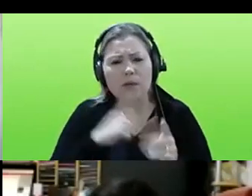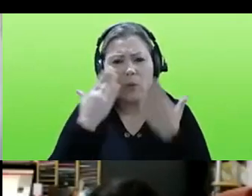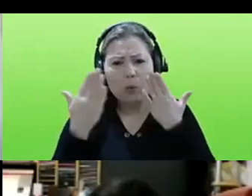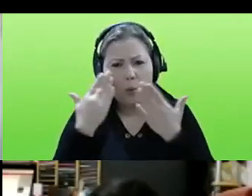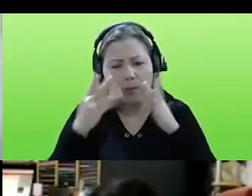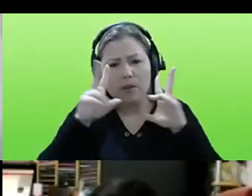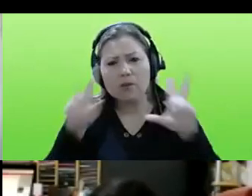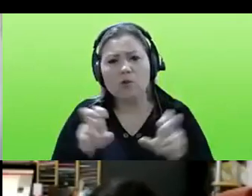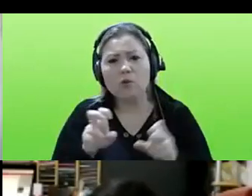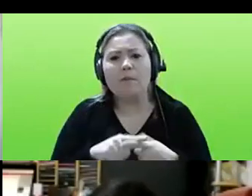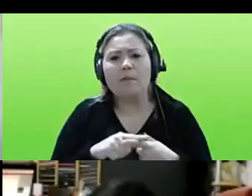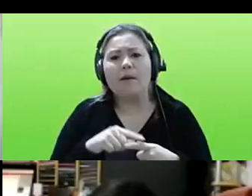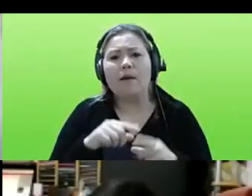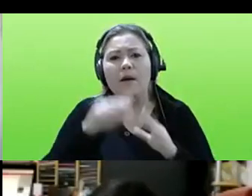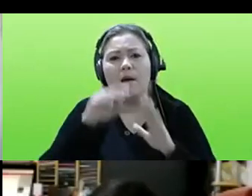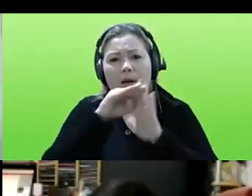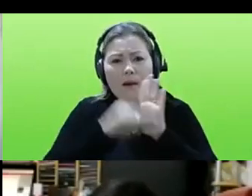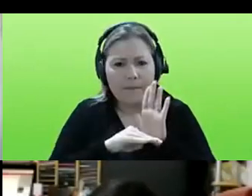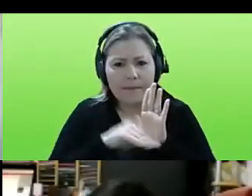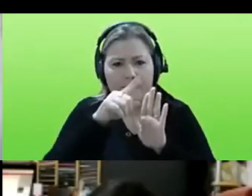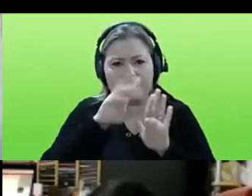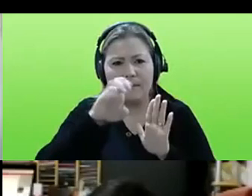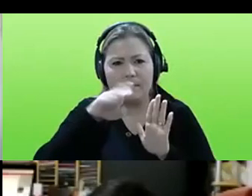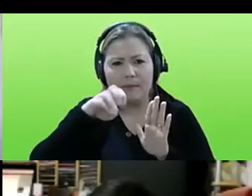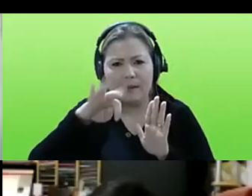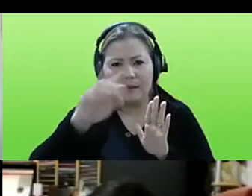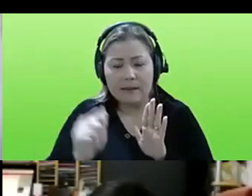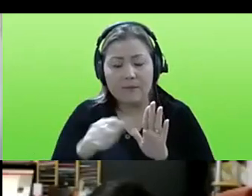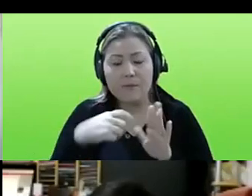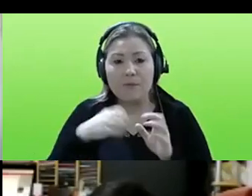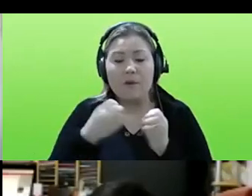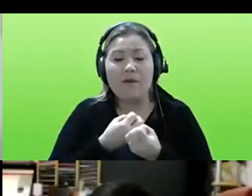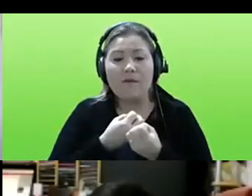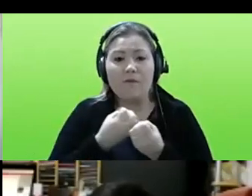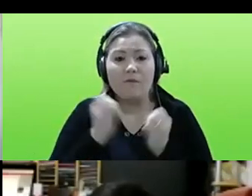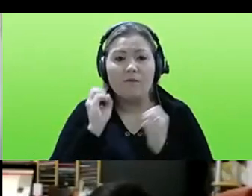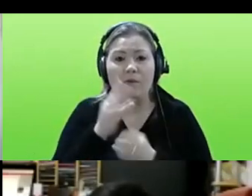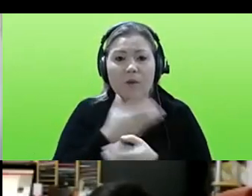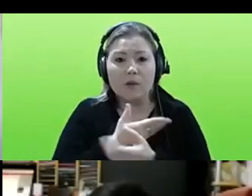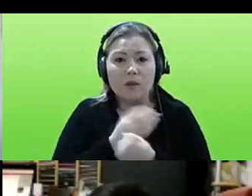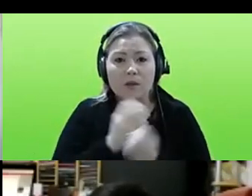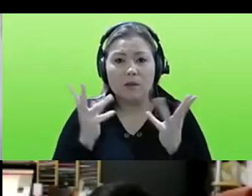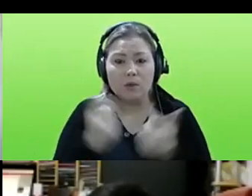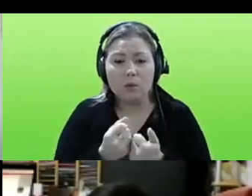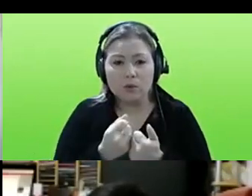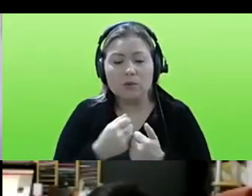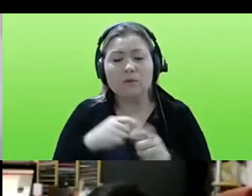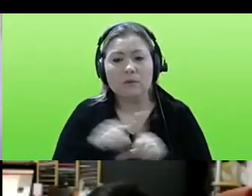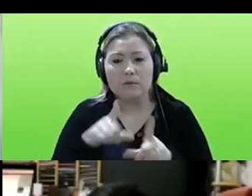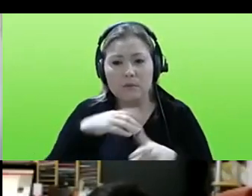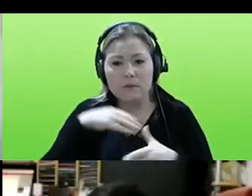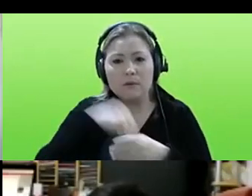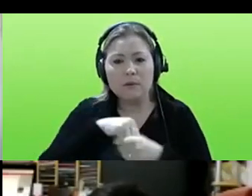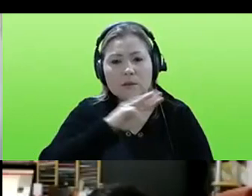sobre a ementa? Porque foi enviada a todos e está também ali no site